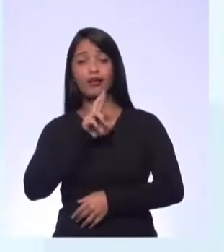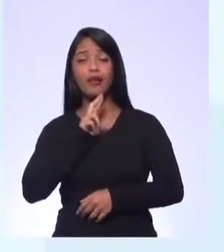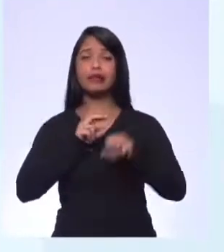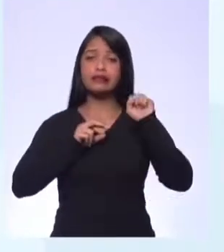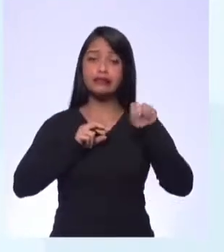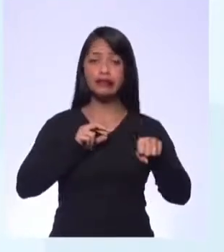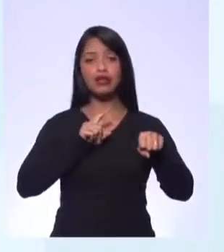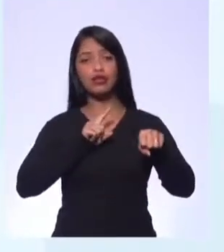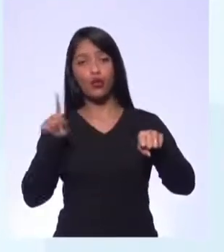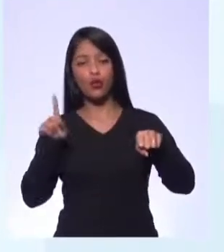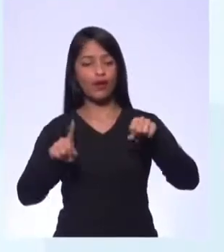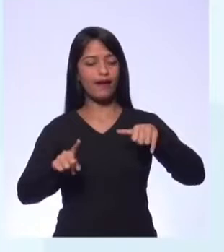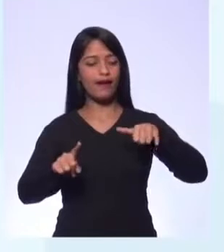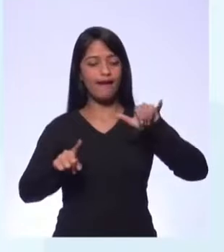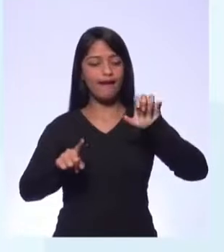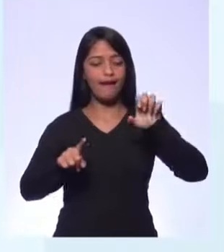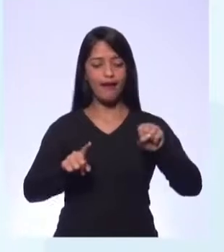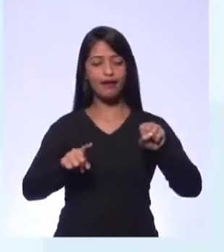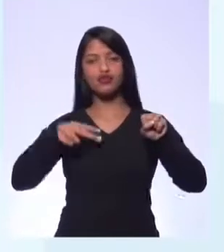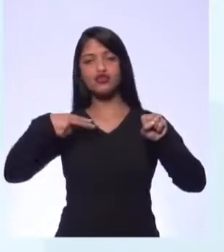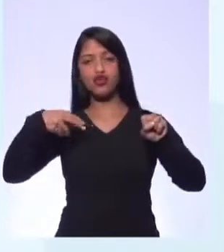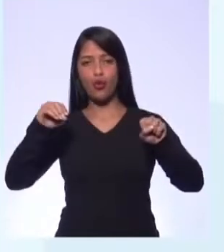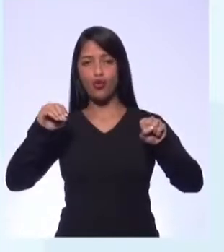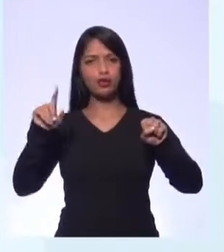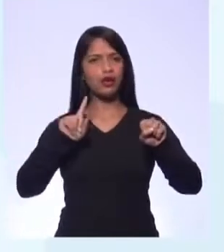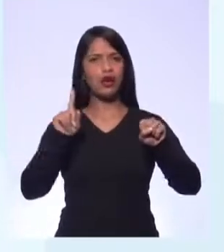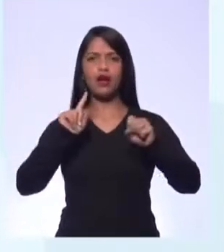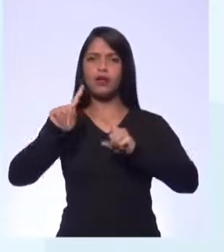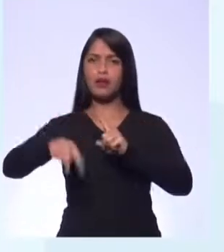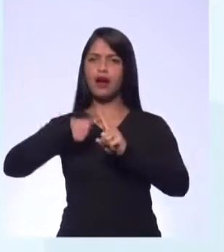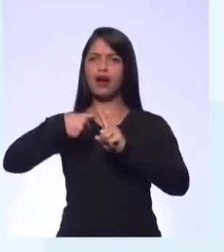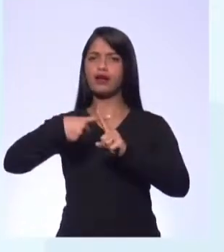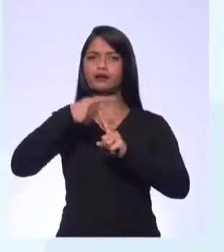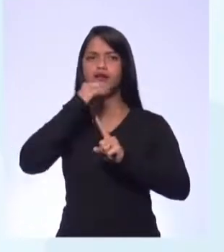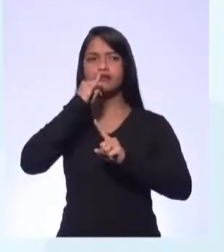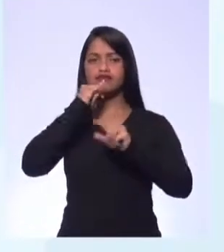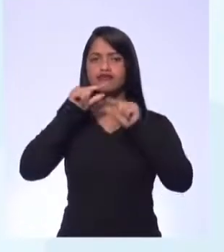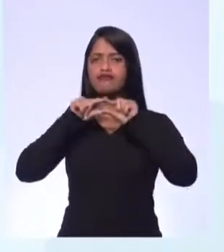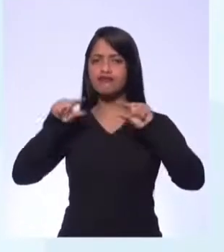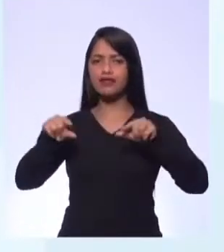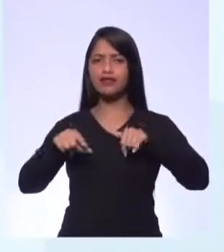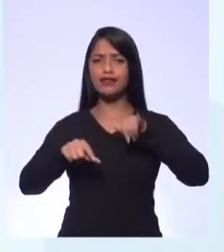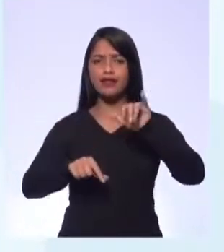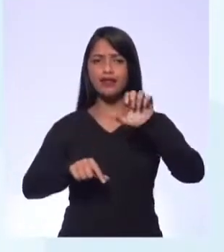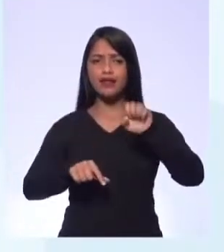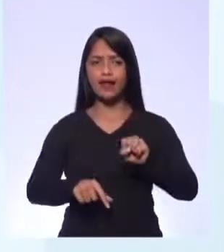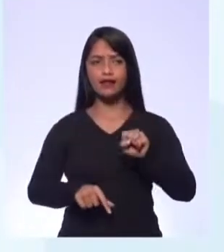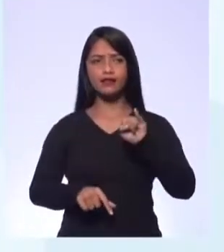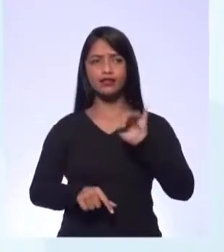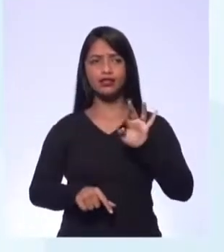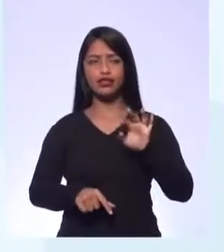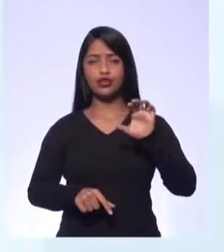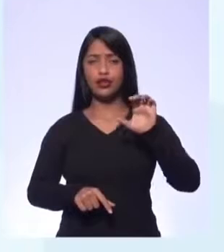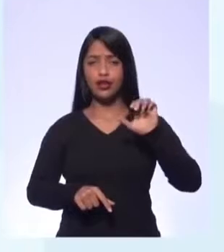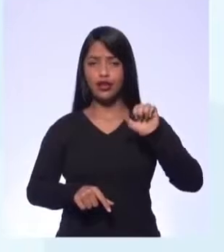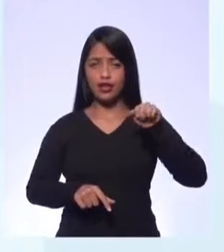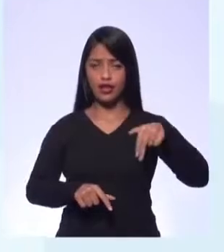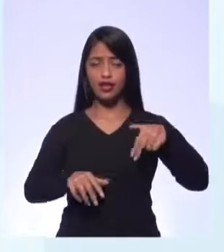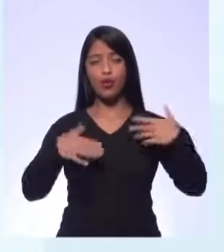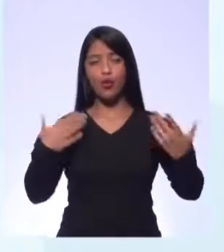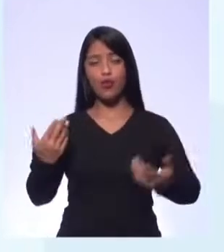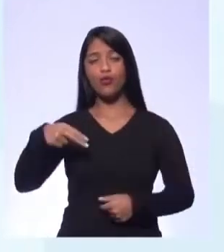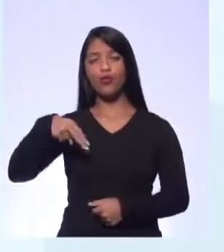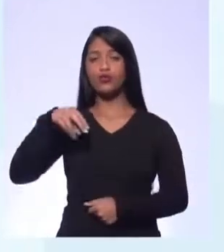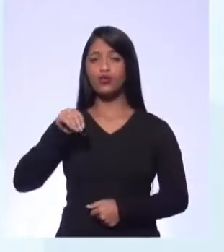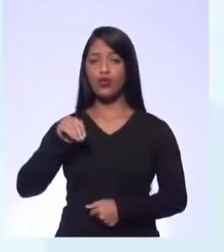pode colocar yes, it can ou no, it can't. Number 1, yes, it can. 2, no, it can't. Essa aí é a